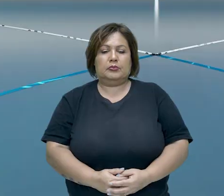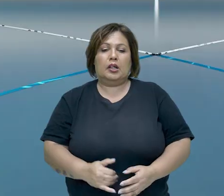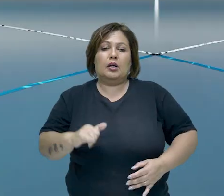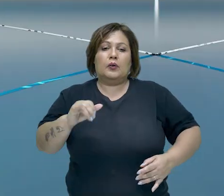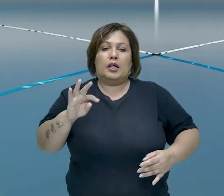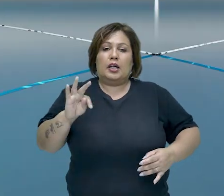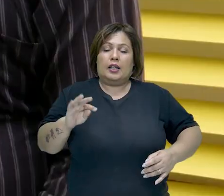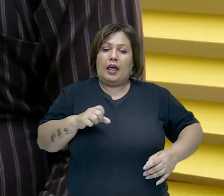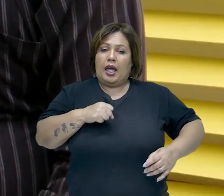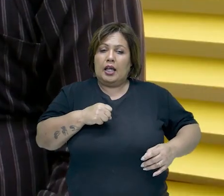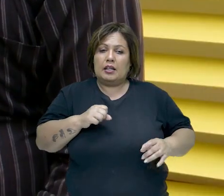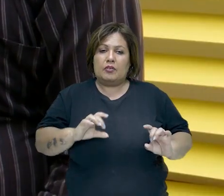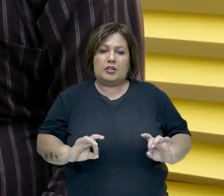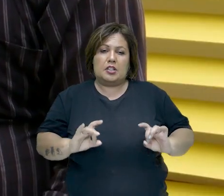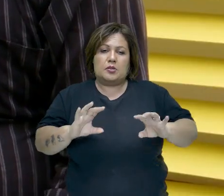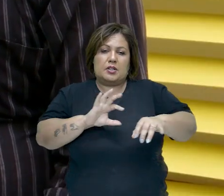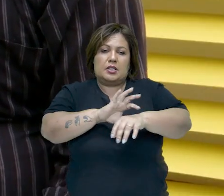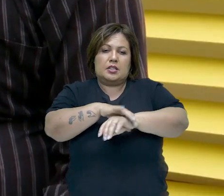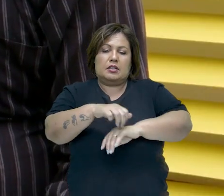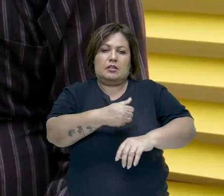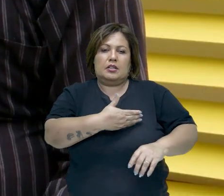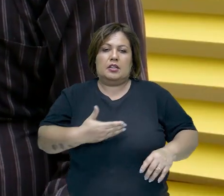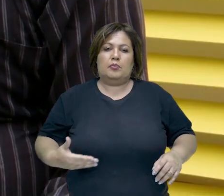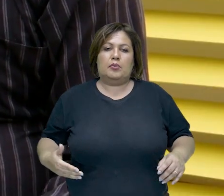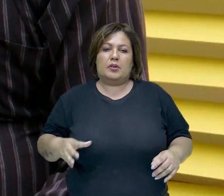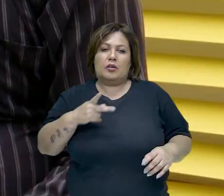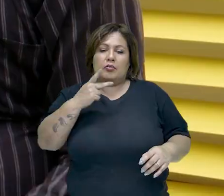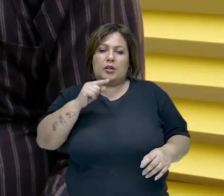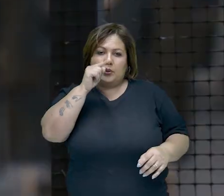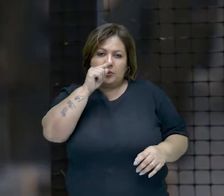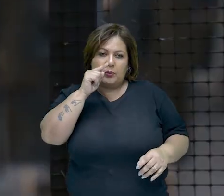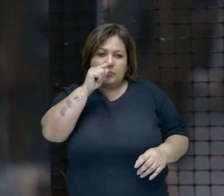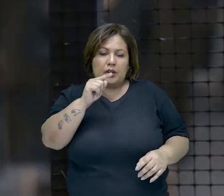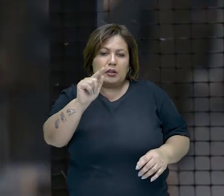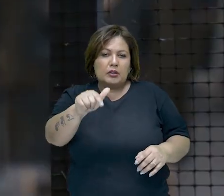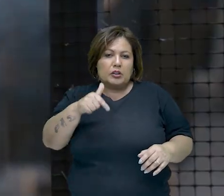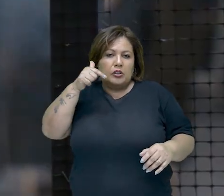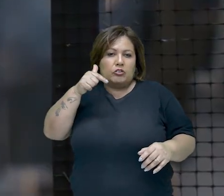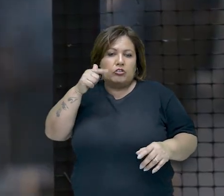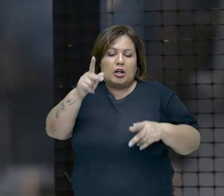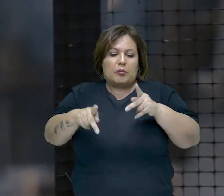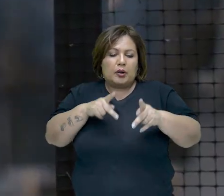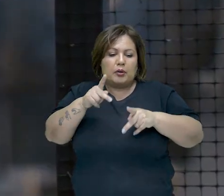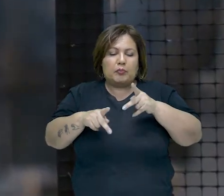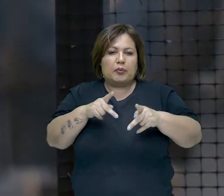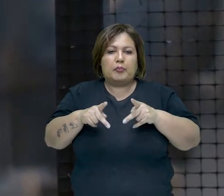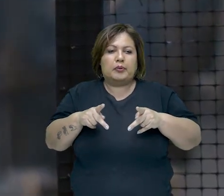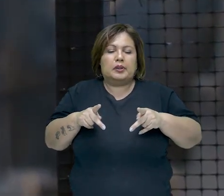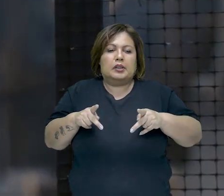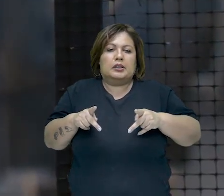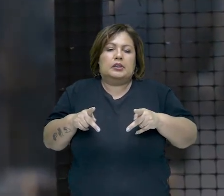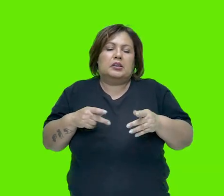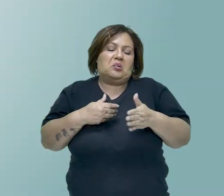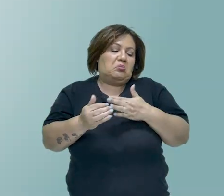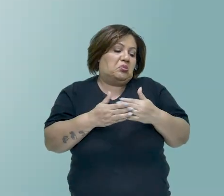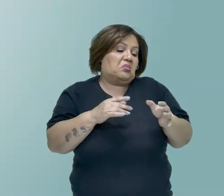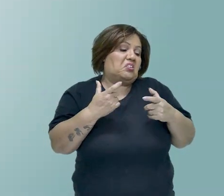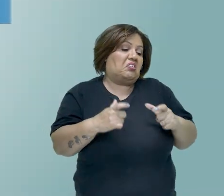No Item Entrevista, a especialista em segurança pública fala dos riscos de armar a população sem